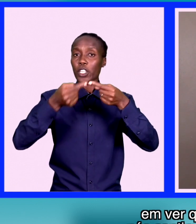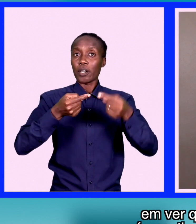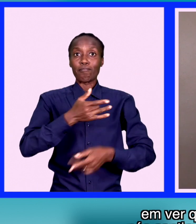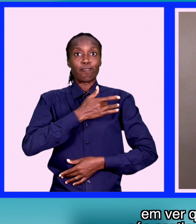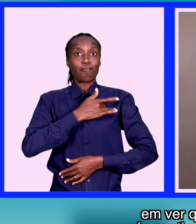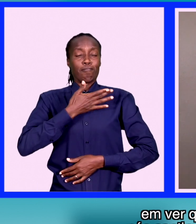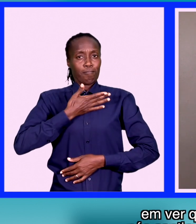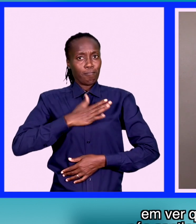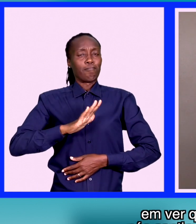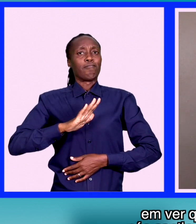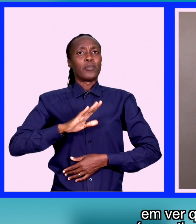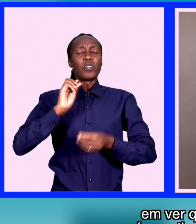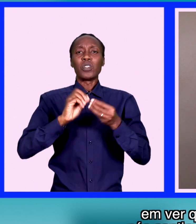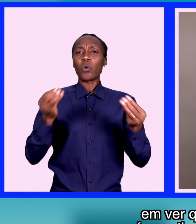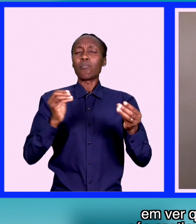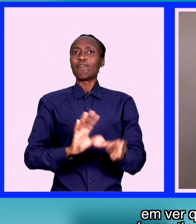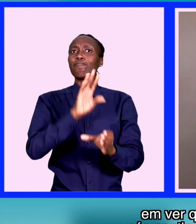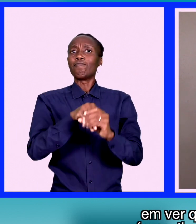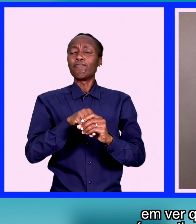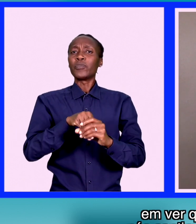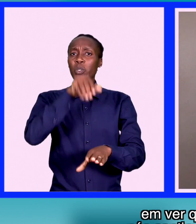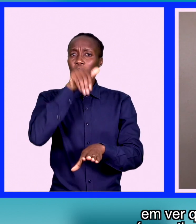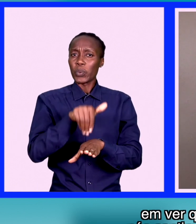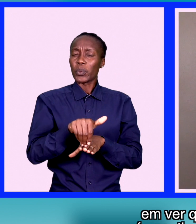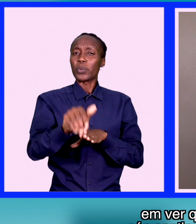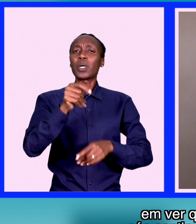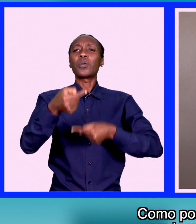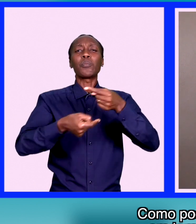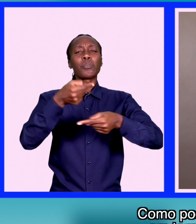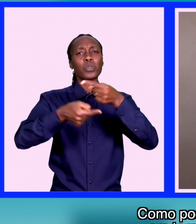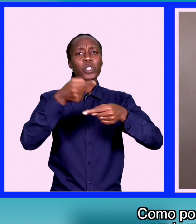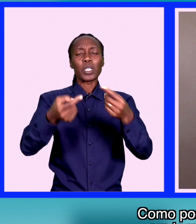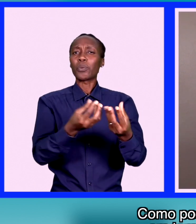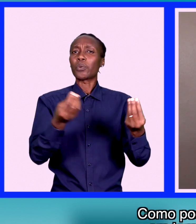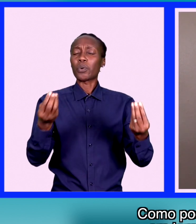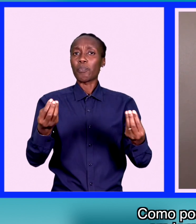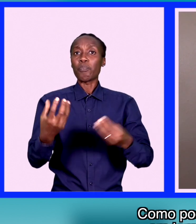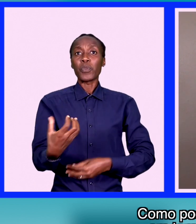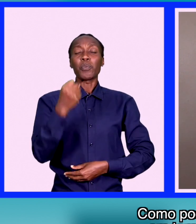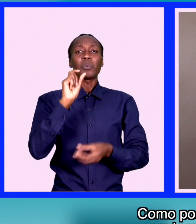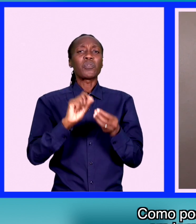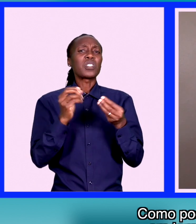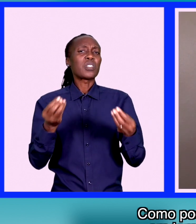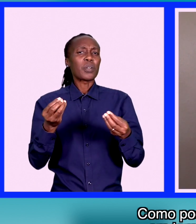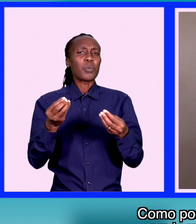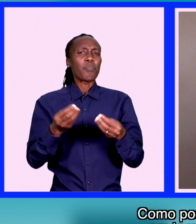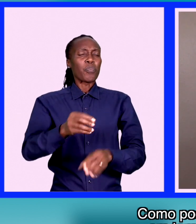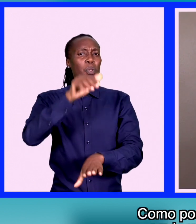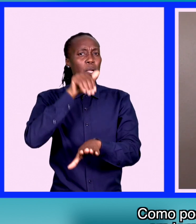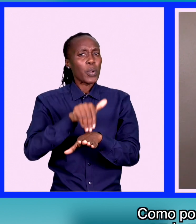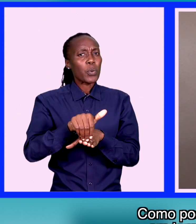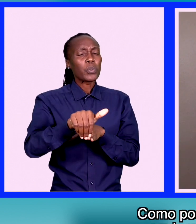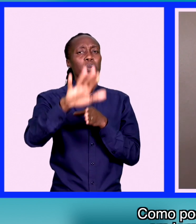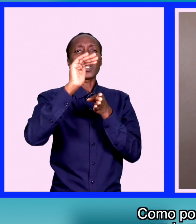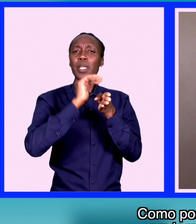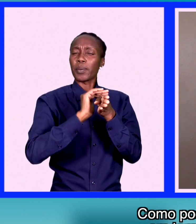estão interessados em ver qual é a possibilidade de nós continuarmos com este projeto, como podemos dar